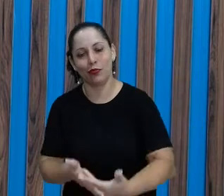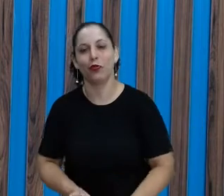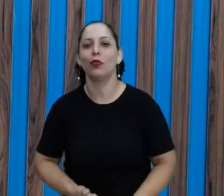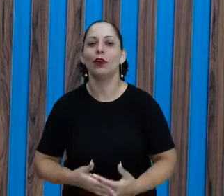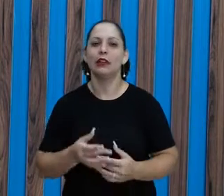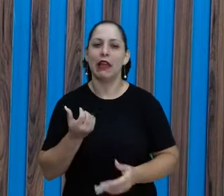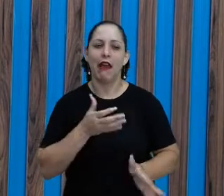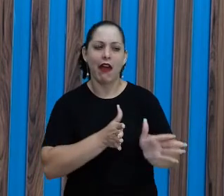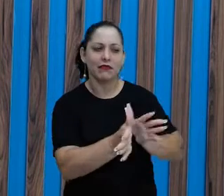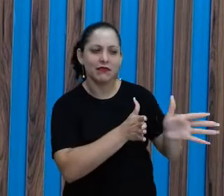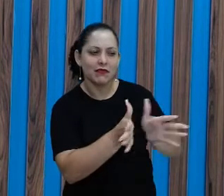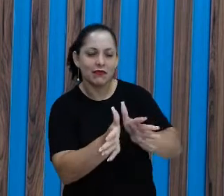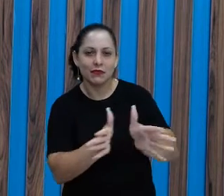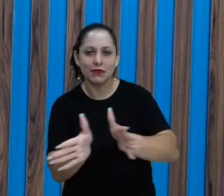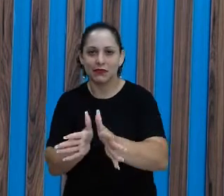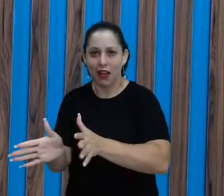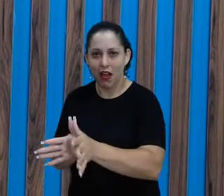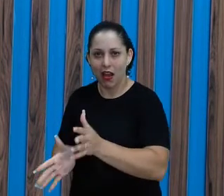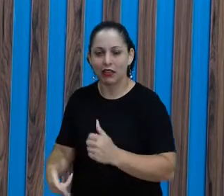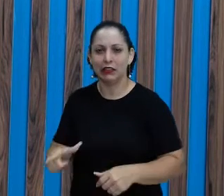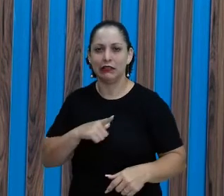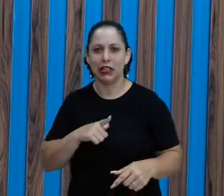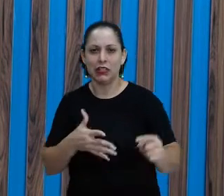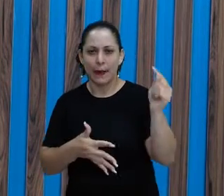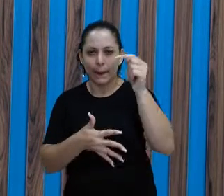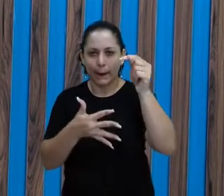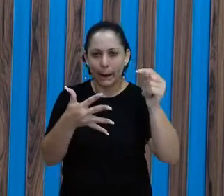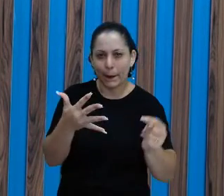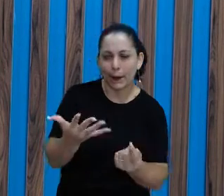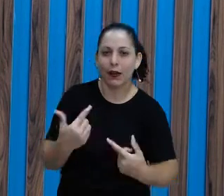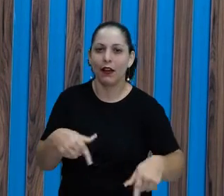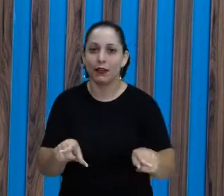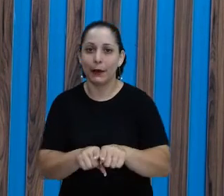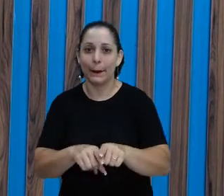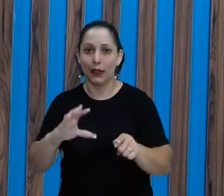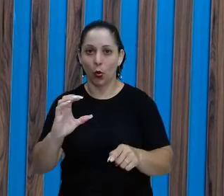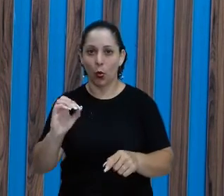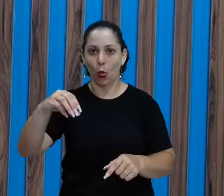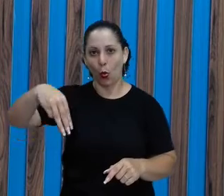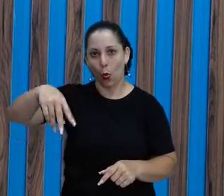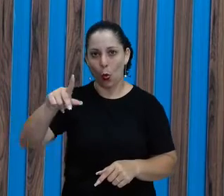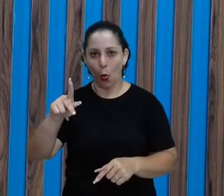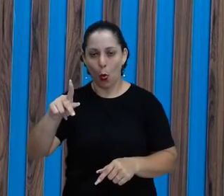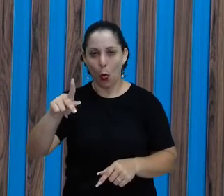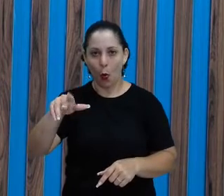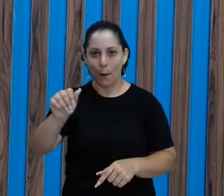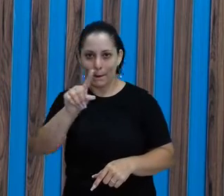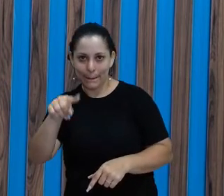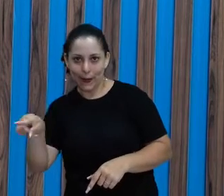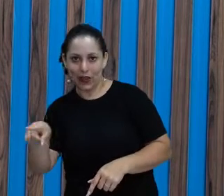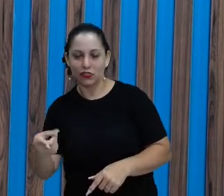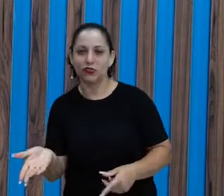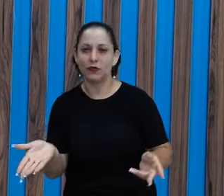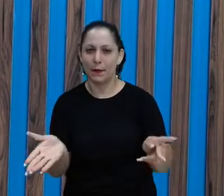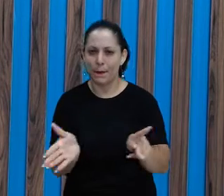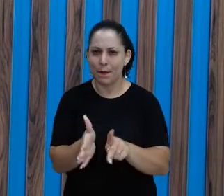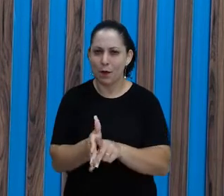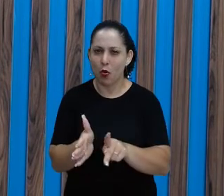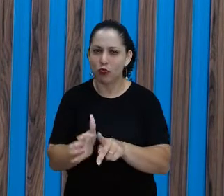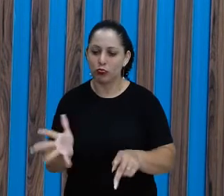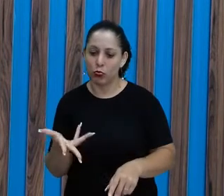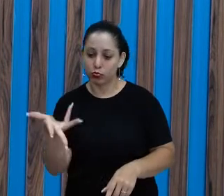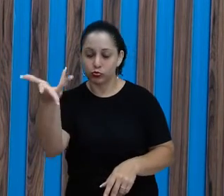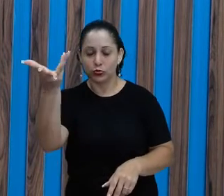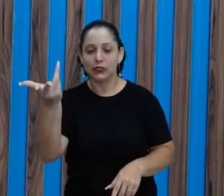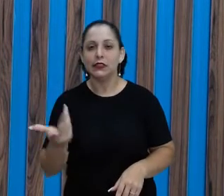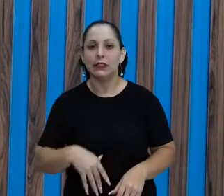questão da acessibilidade, trouxe algumas questões, trouxe o Compaz como um exemplo, né, de uma fábrica de cidadania e que